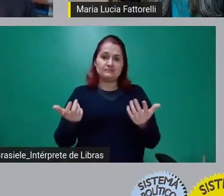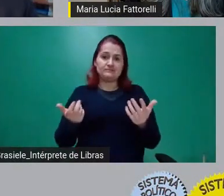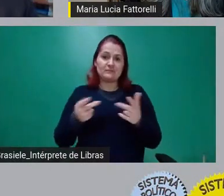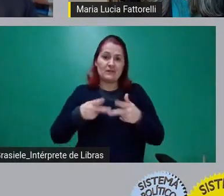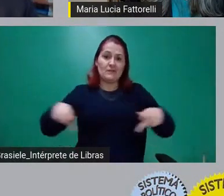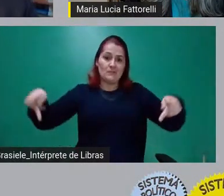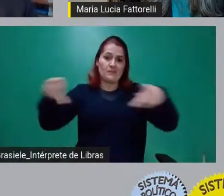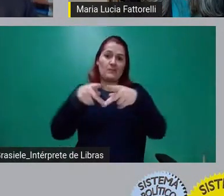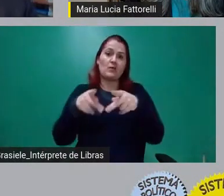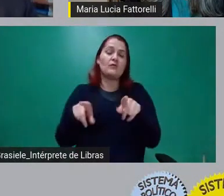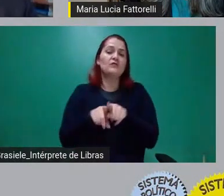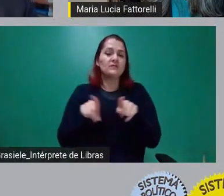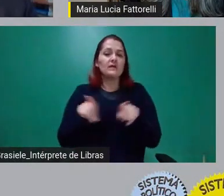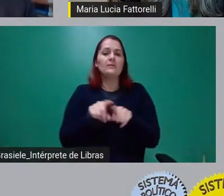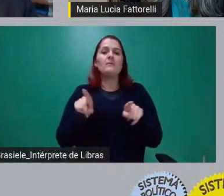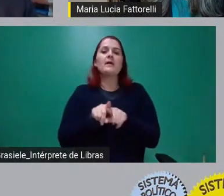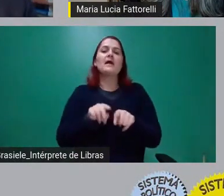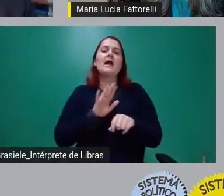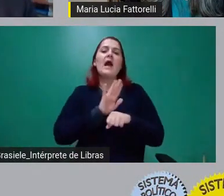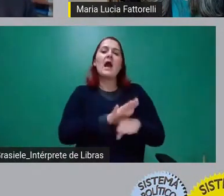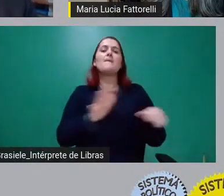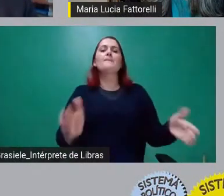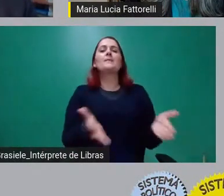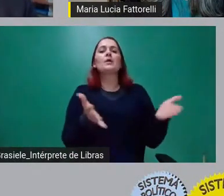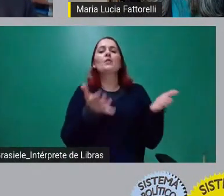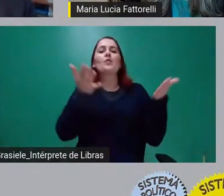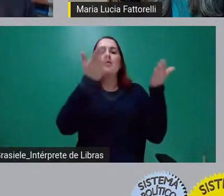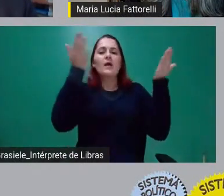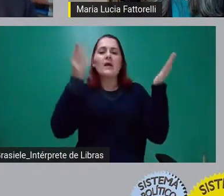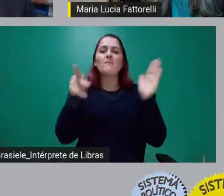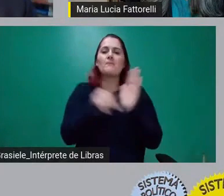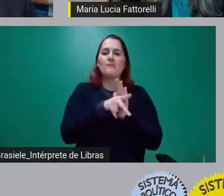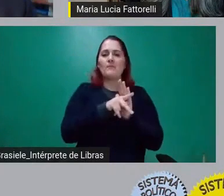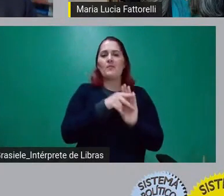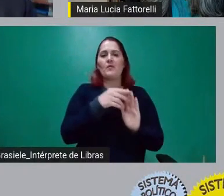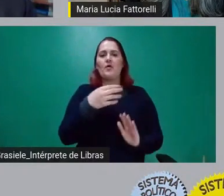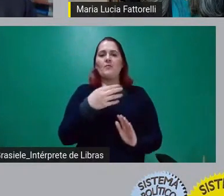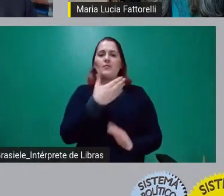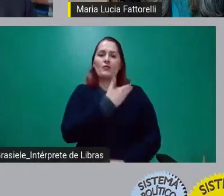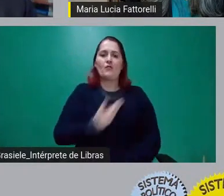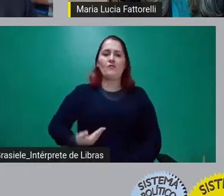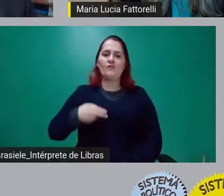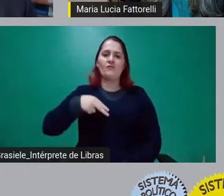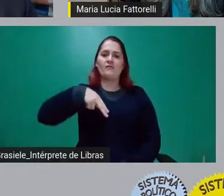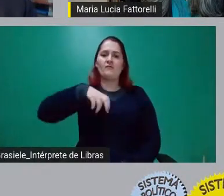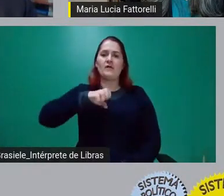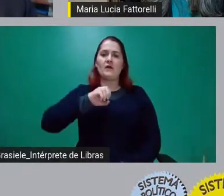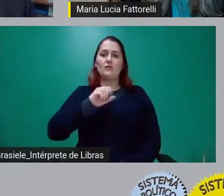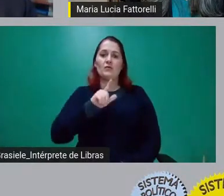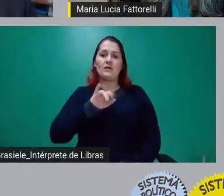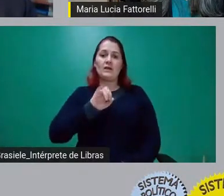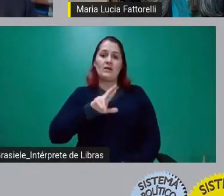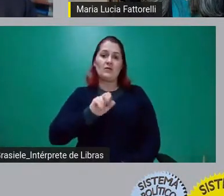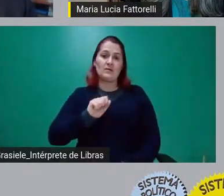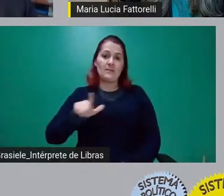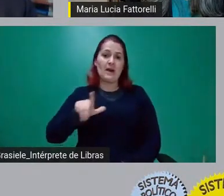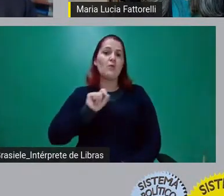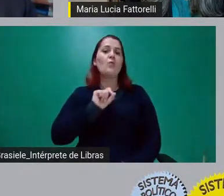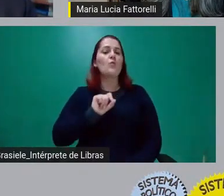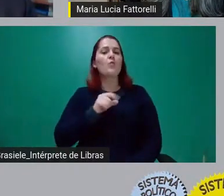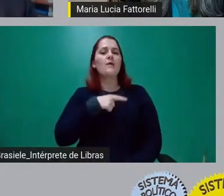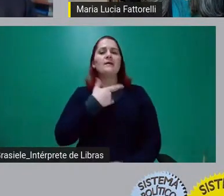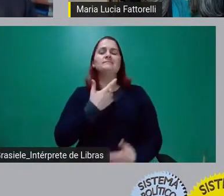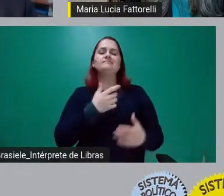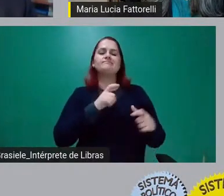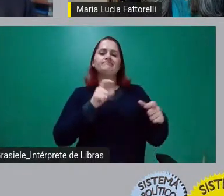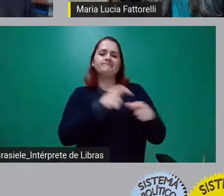agenda ultra neoliberal que nutre o sistema da dívida pública. E aí construir uma perspectiva de poder que seja de